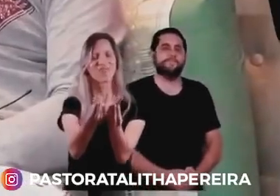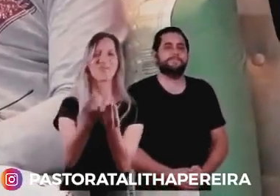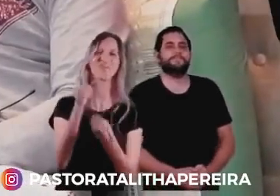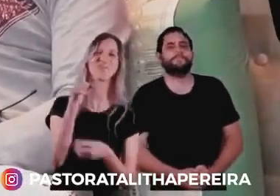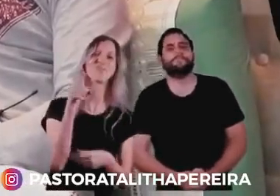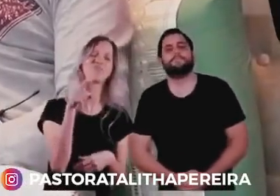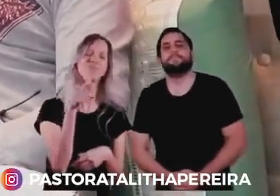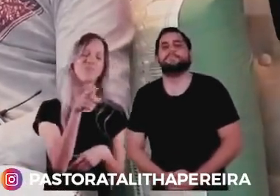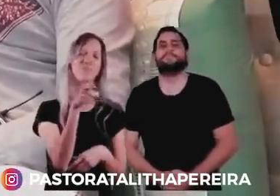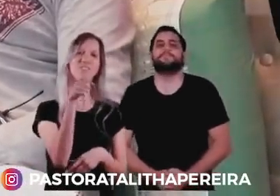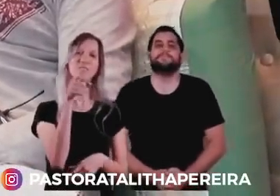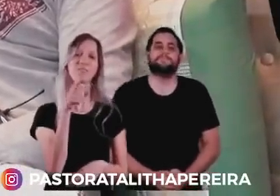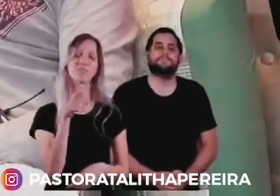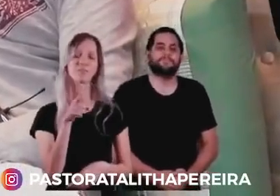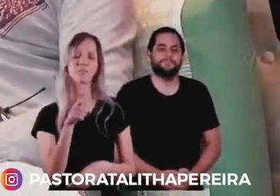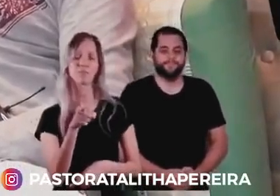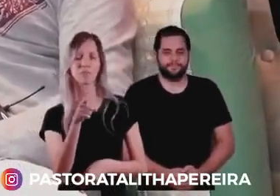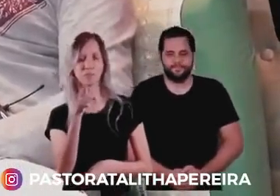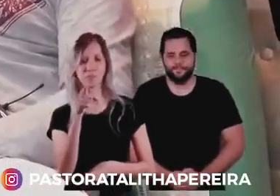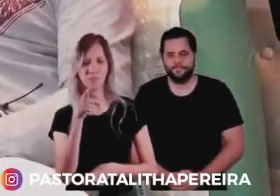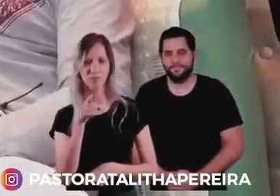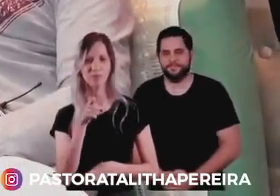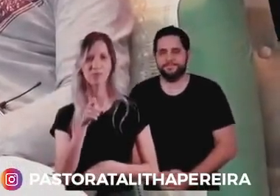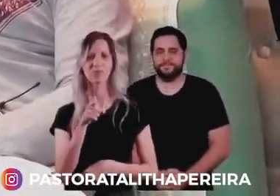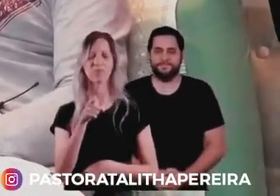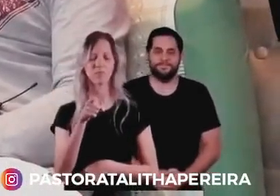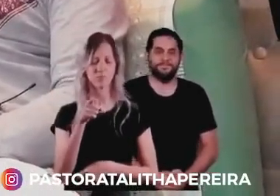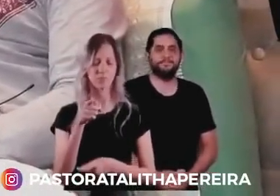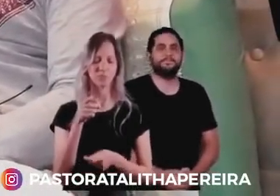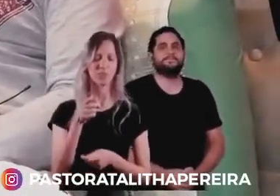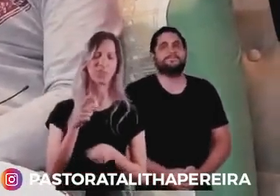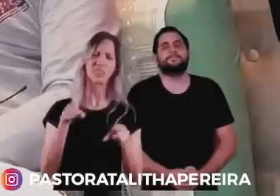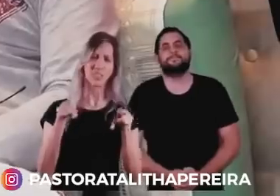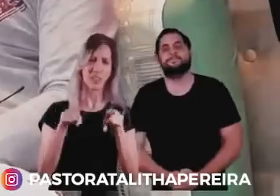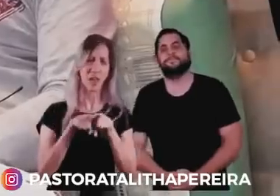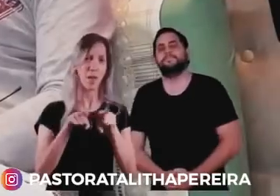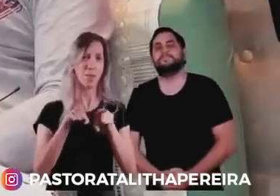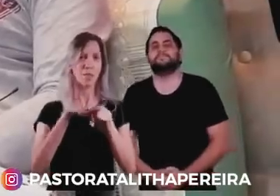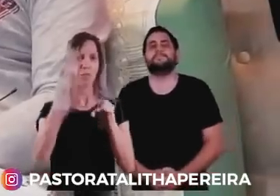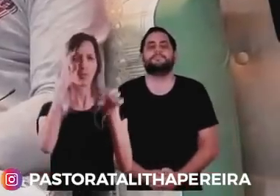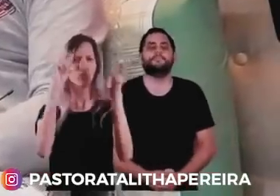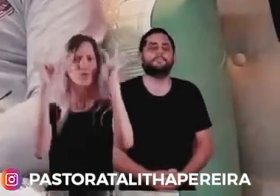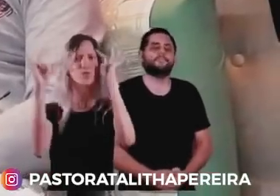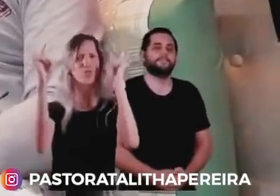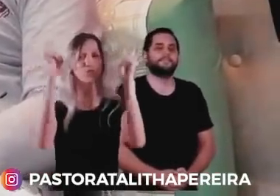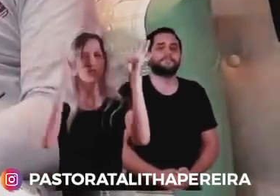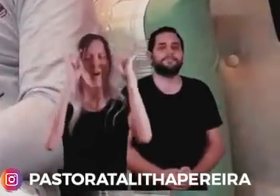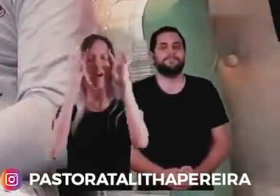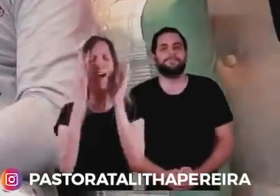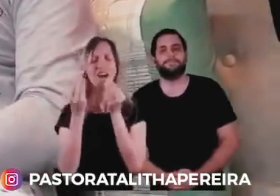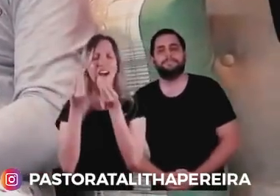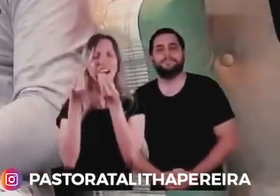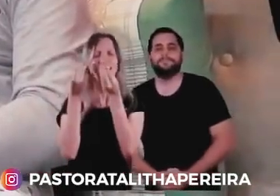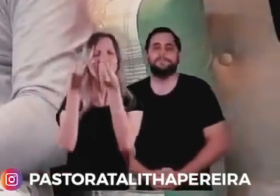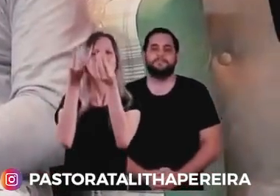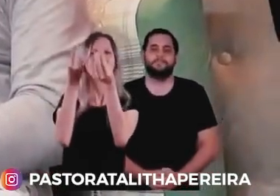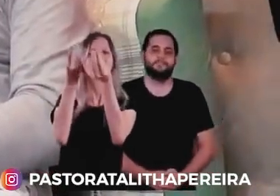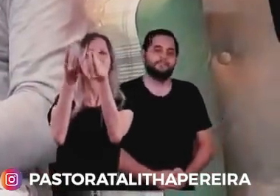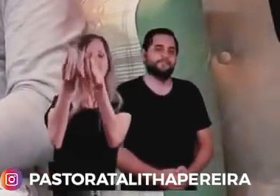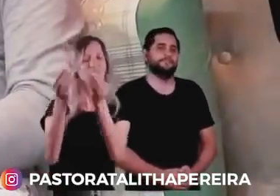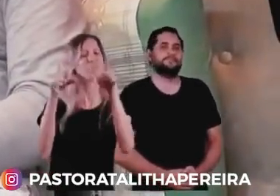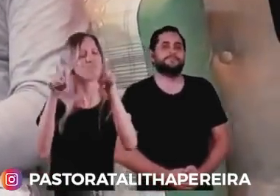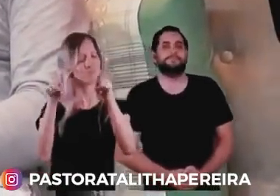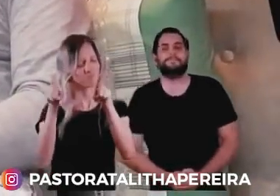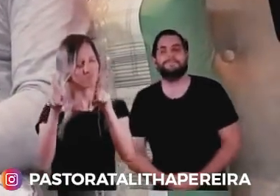coração e repouso os meus sonhos em tuas mãos.